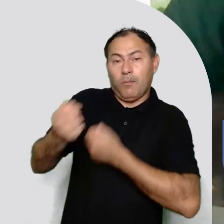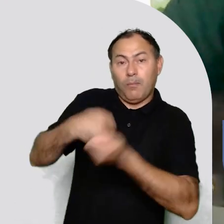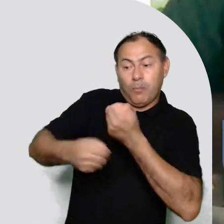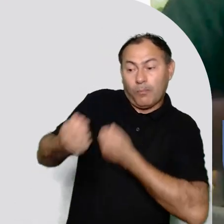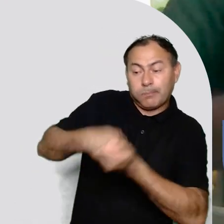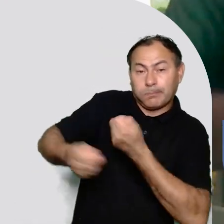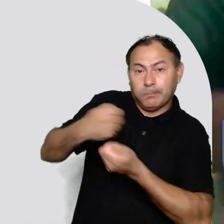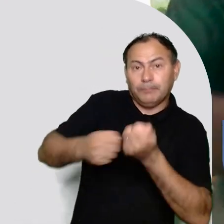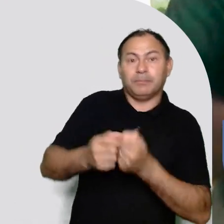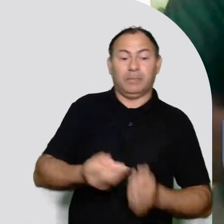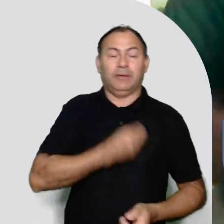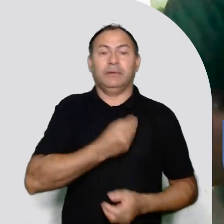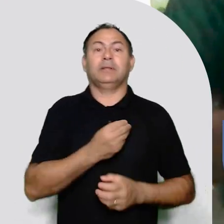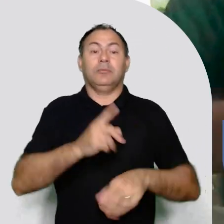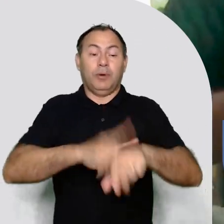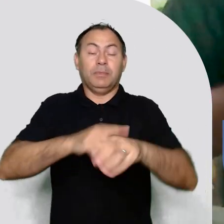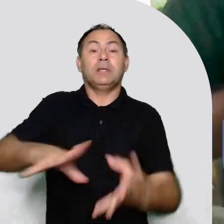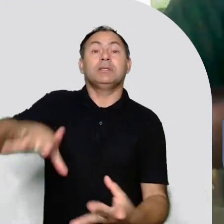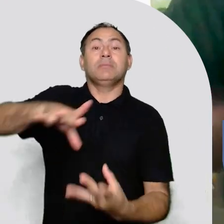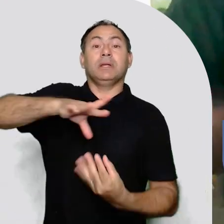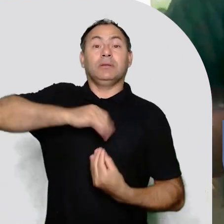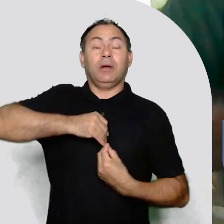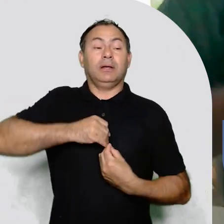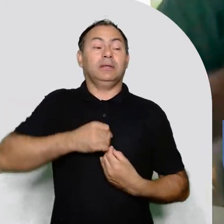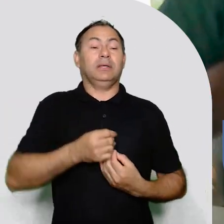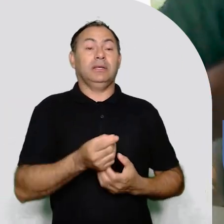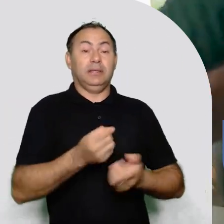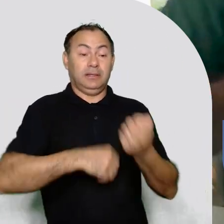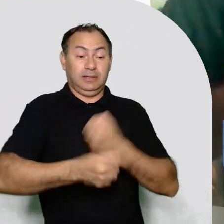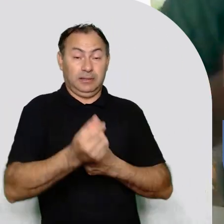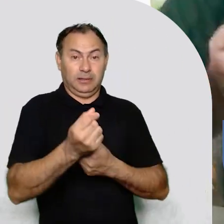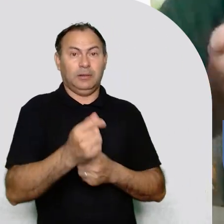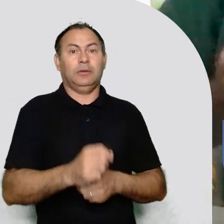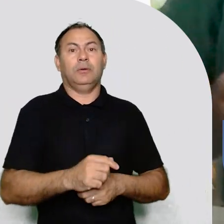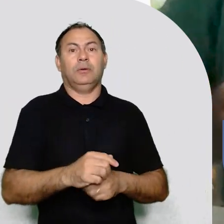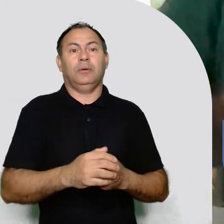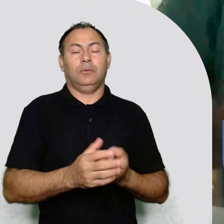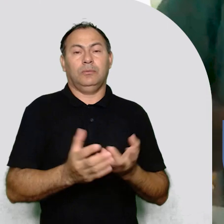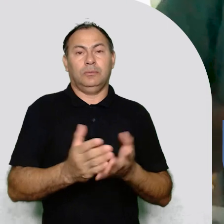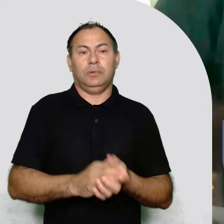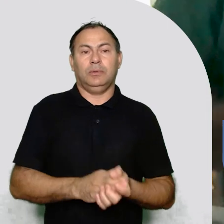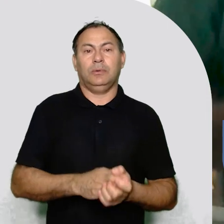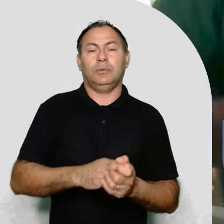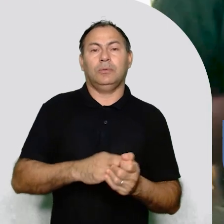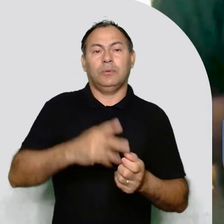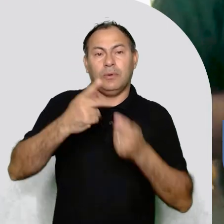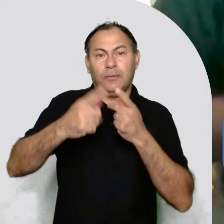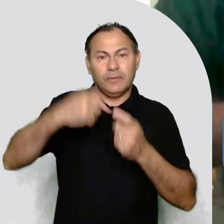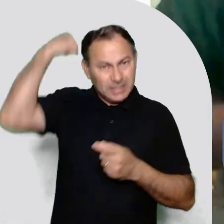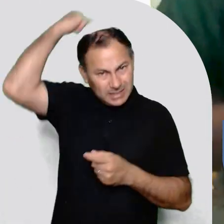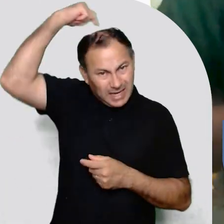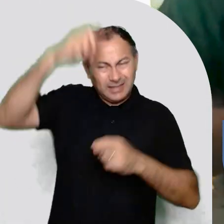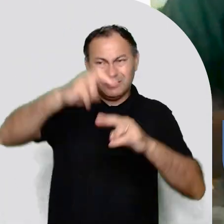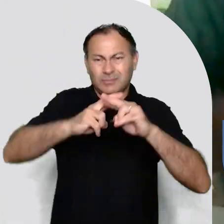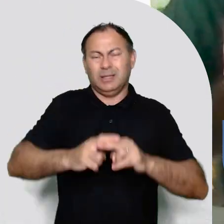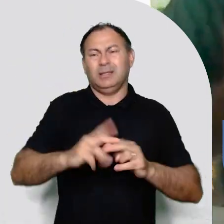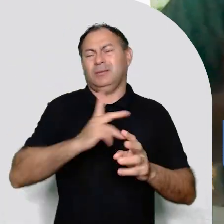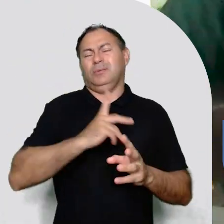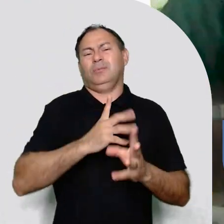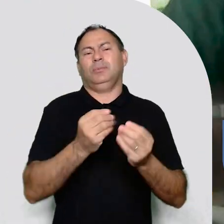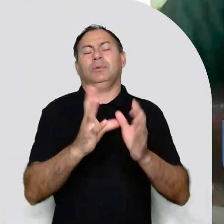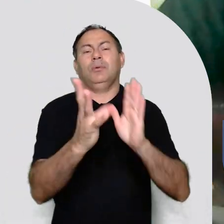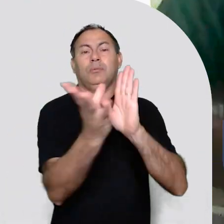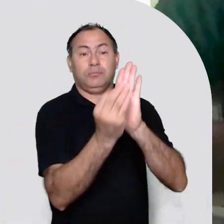traz elementos de espiritualidade e finanças, como os santos e o dinheiro, e tem